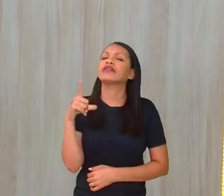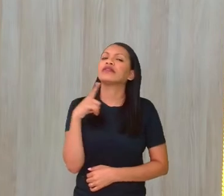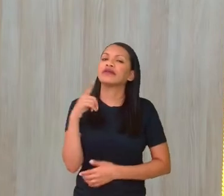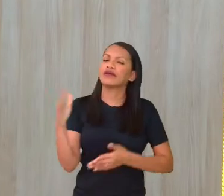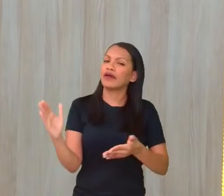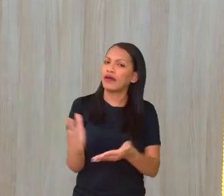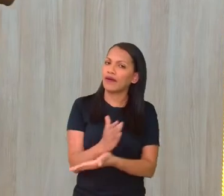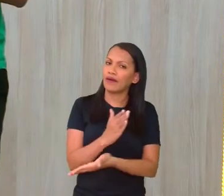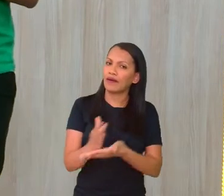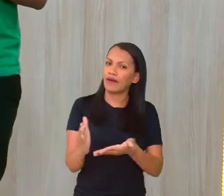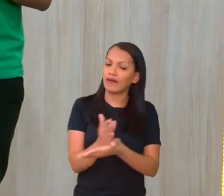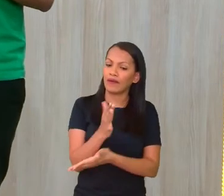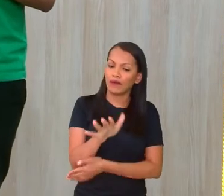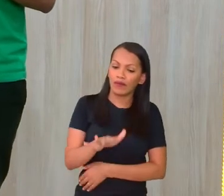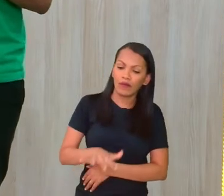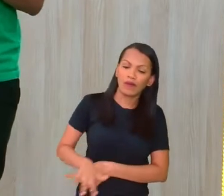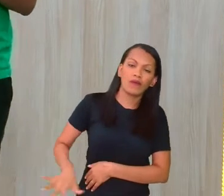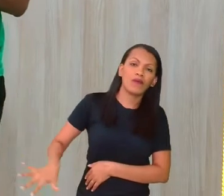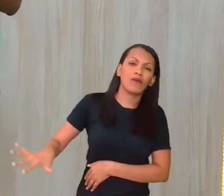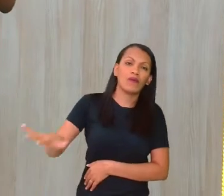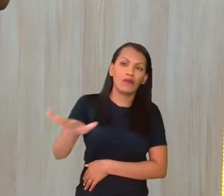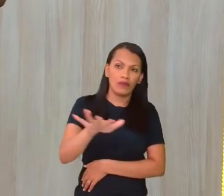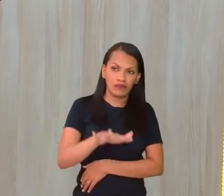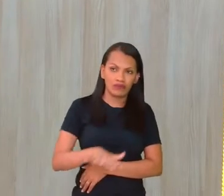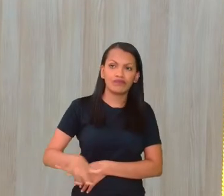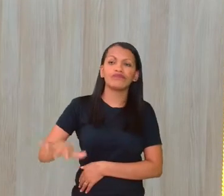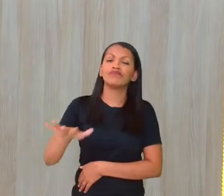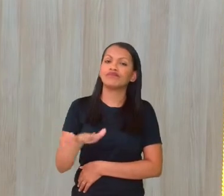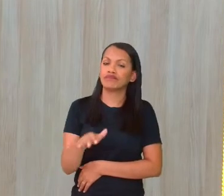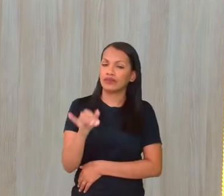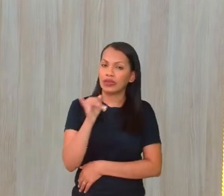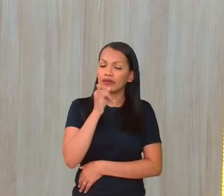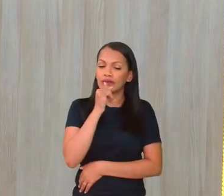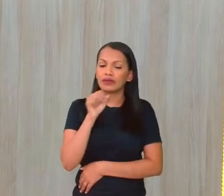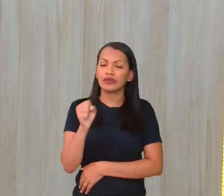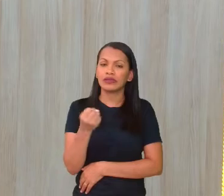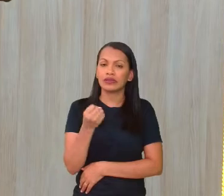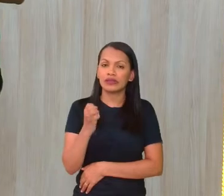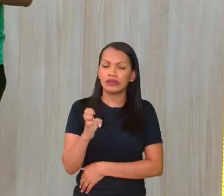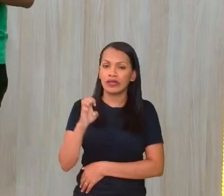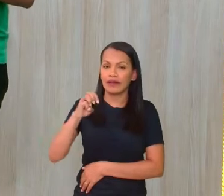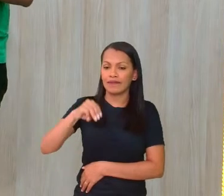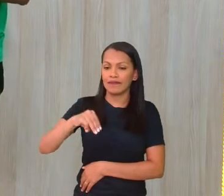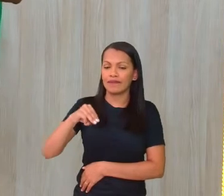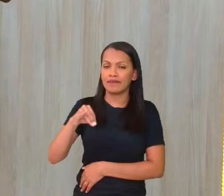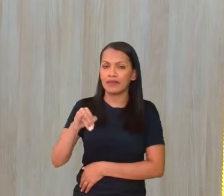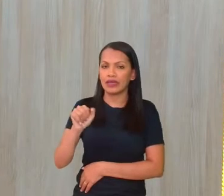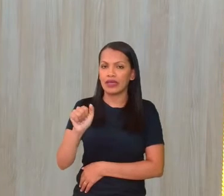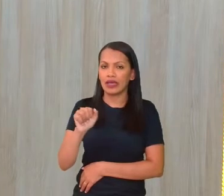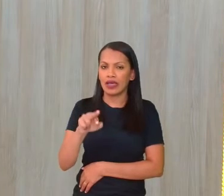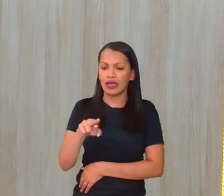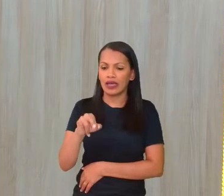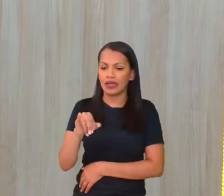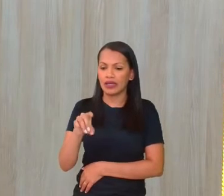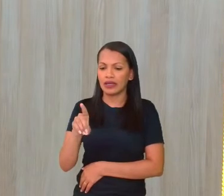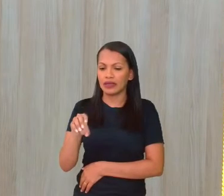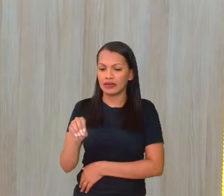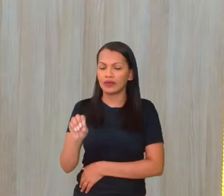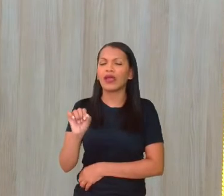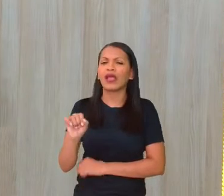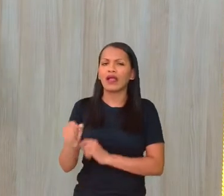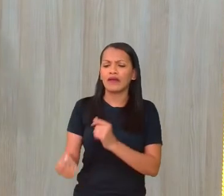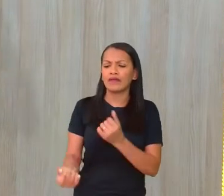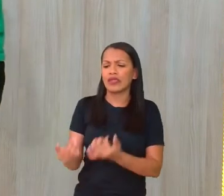áreas, né, do semiárido, por exemplo, a temperatura ela chega a passar né,